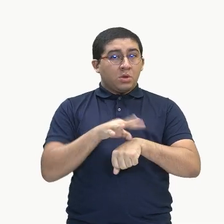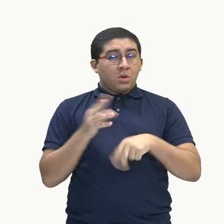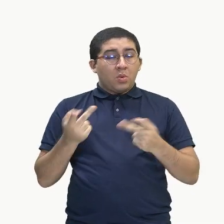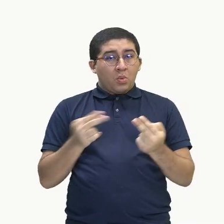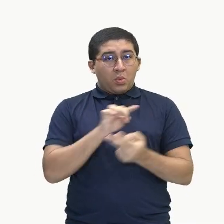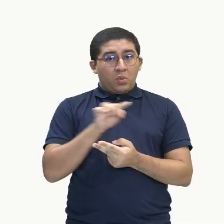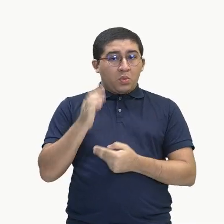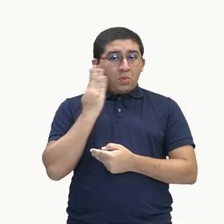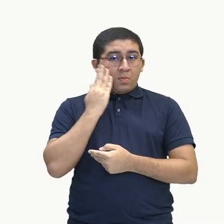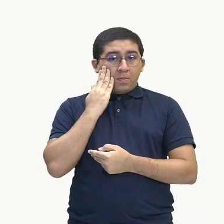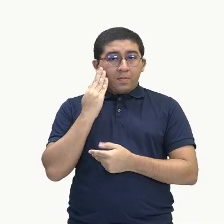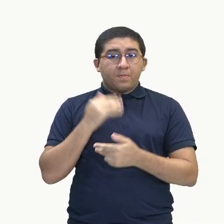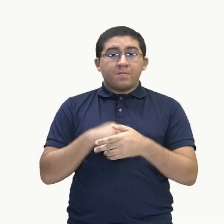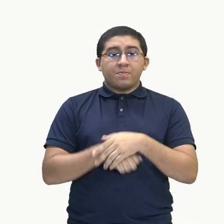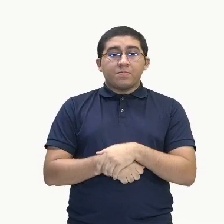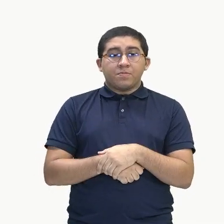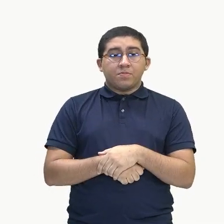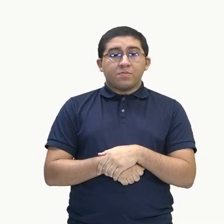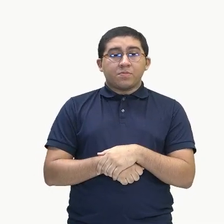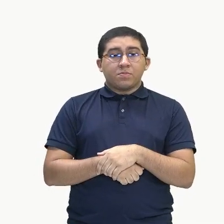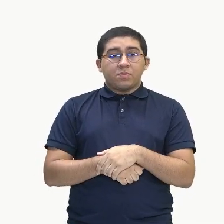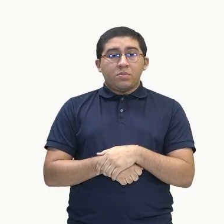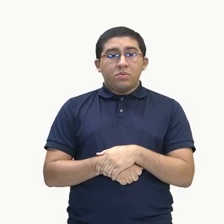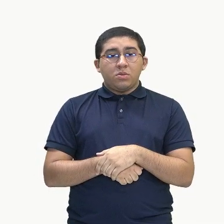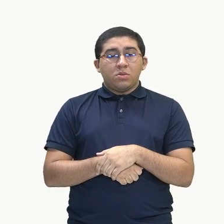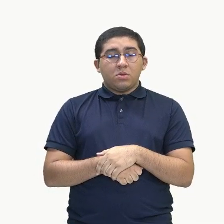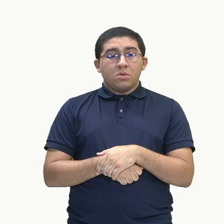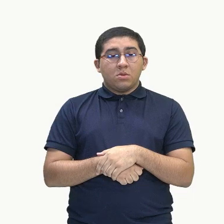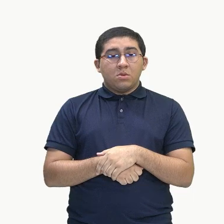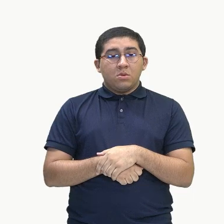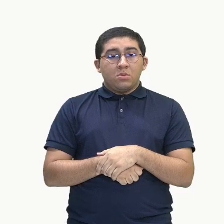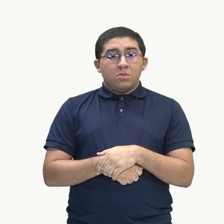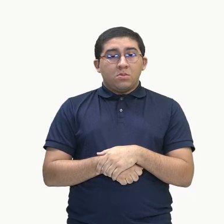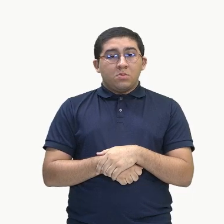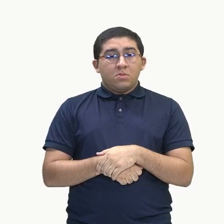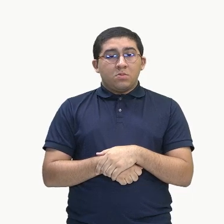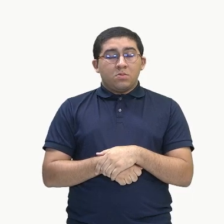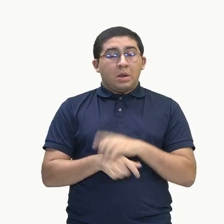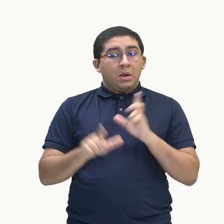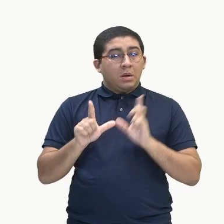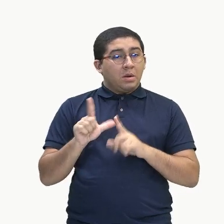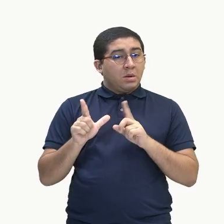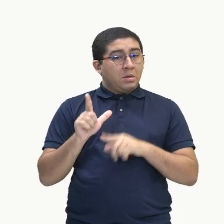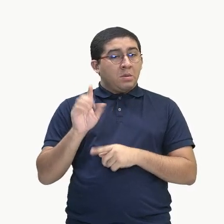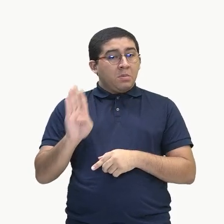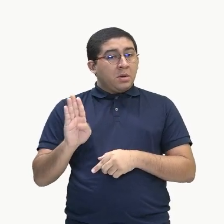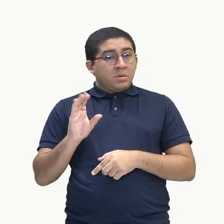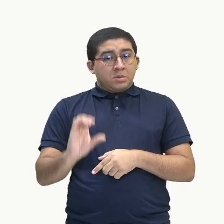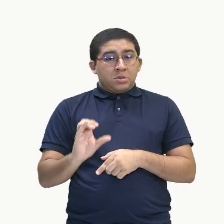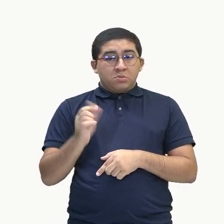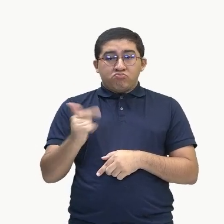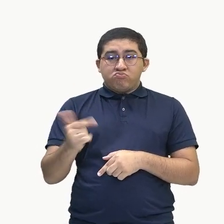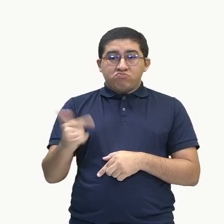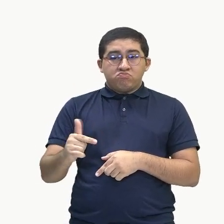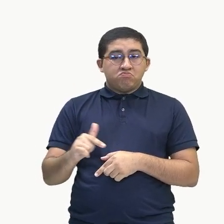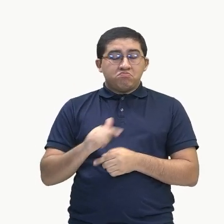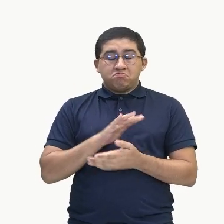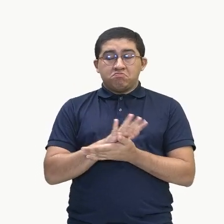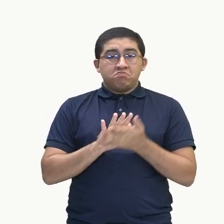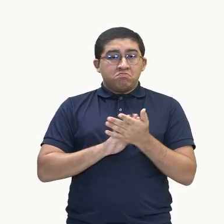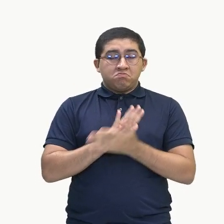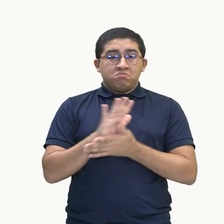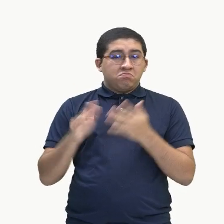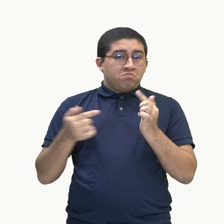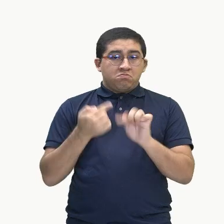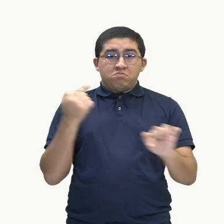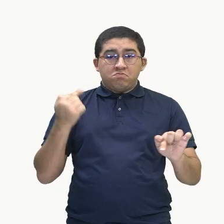vocês. O went tem aonde? Na letra A e na letra B. Na C não tem nem na D. Já elimina esses dois, que eles não são os